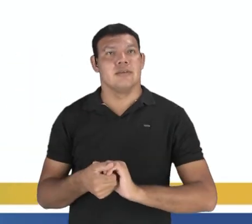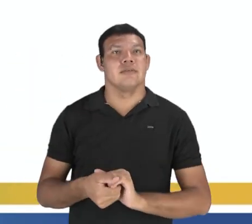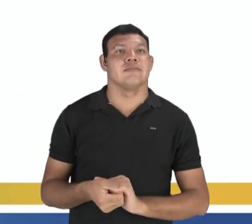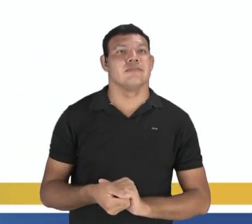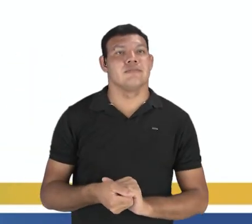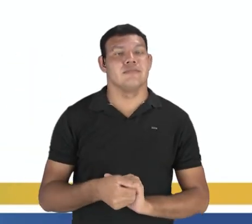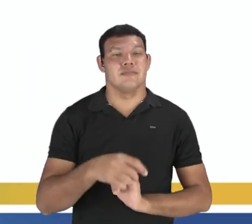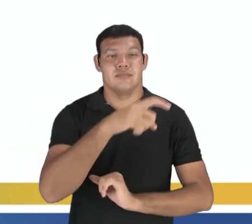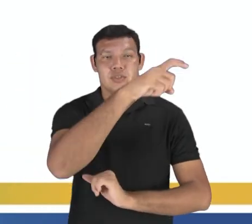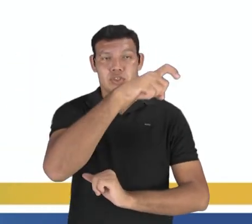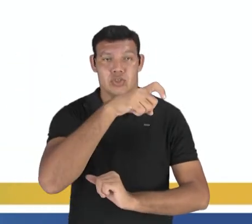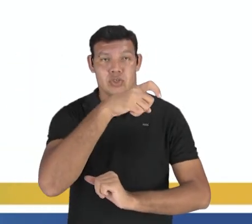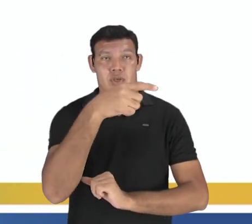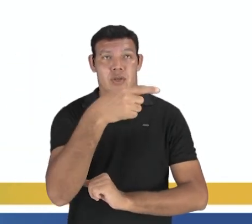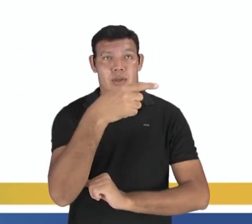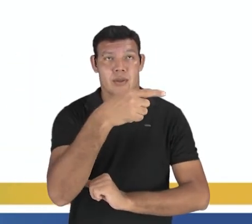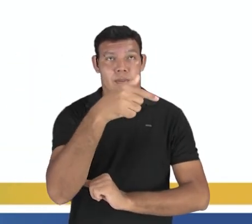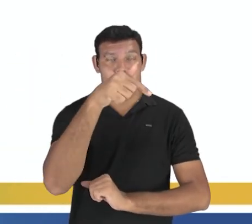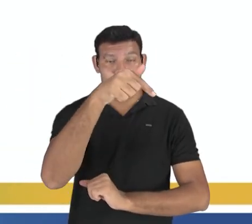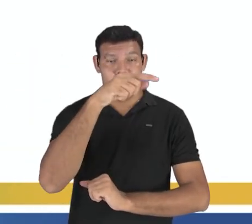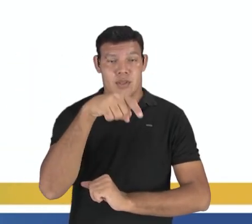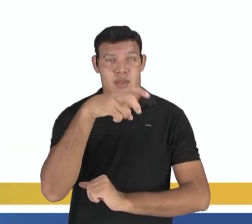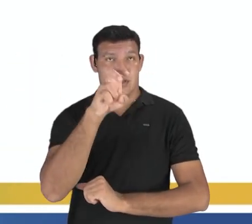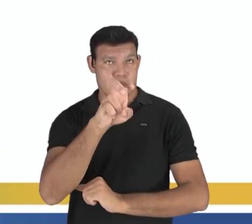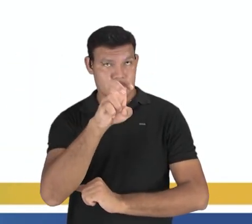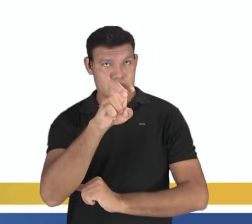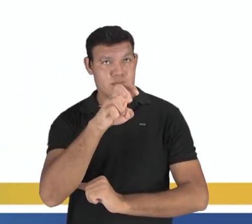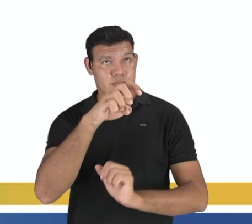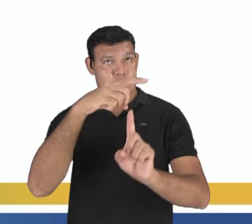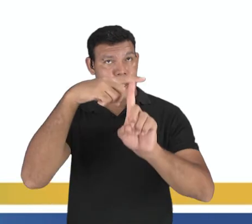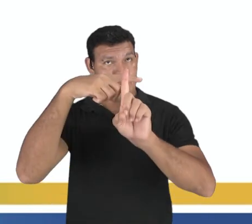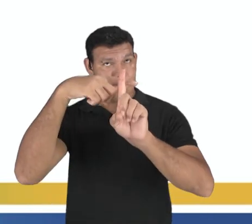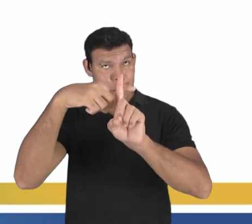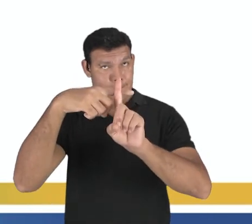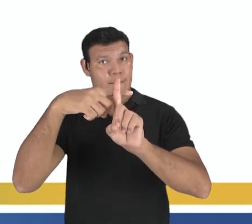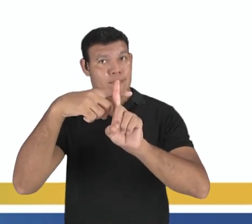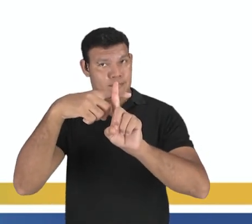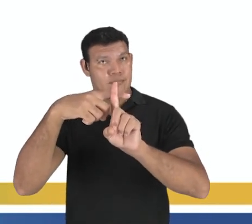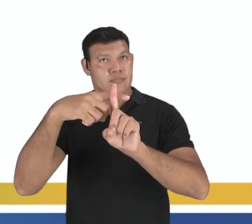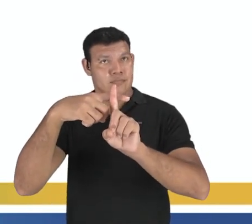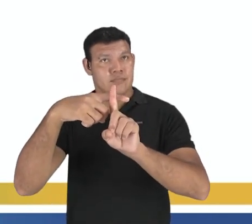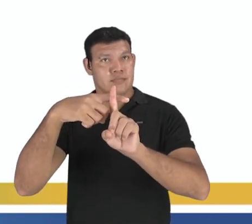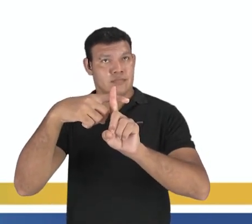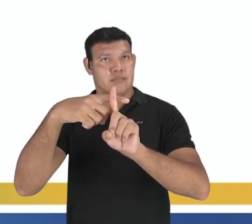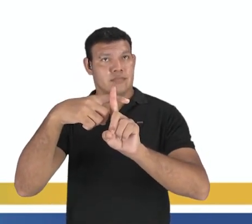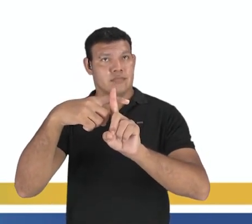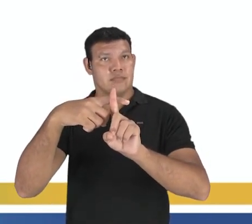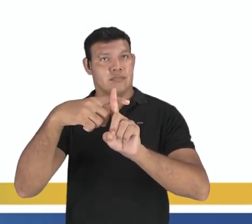x menos 7,5, que foi o produto de